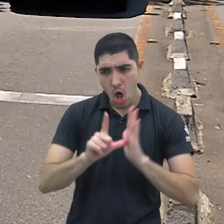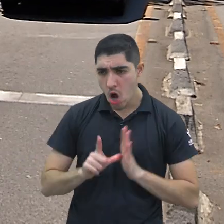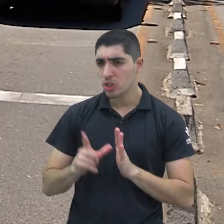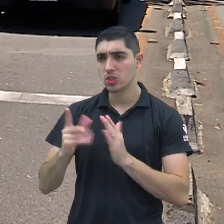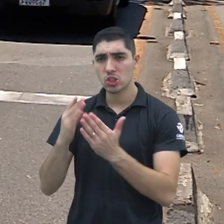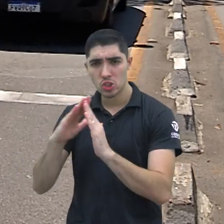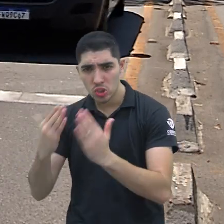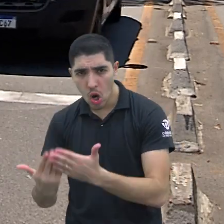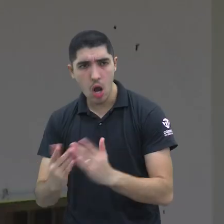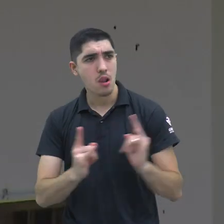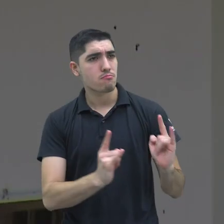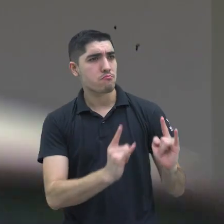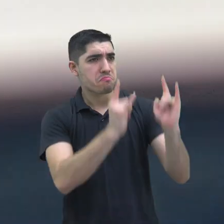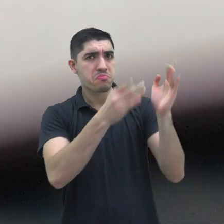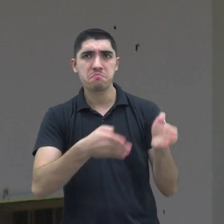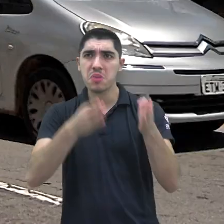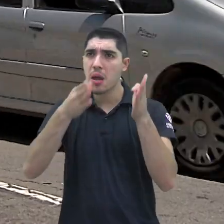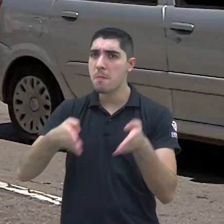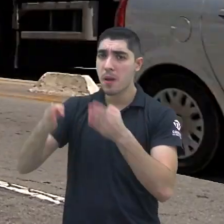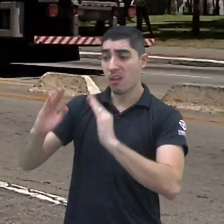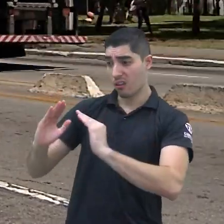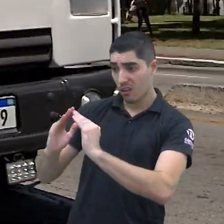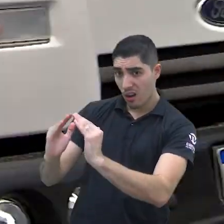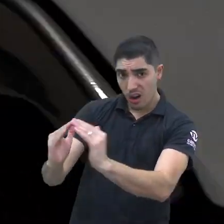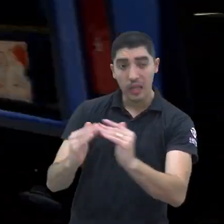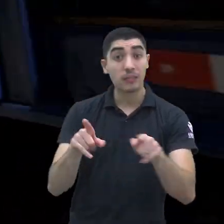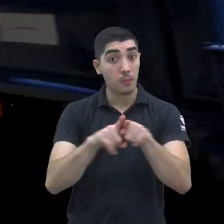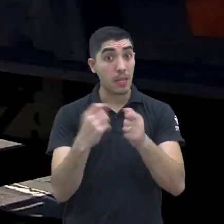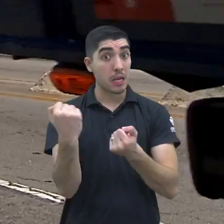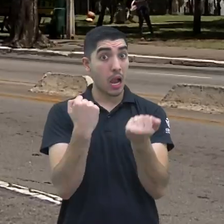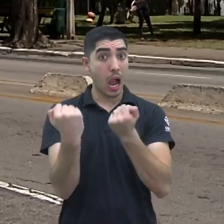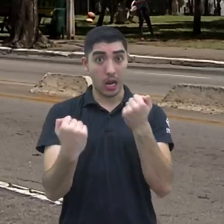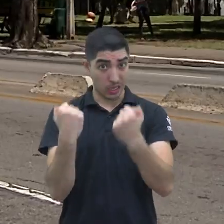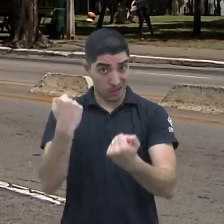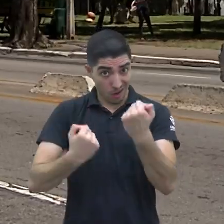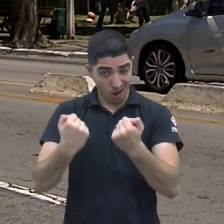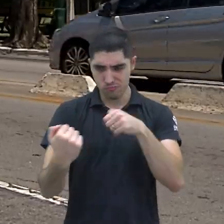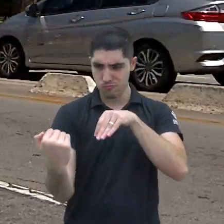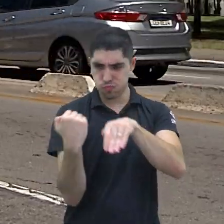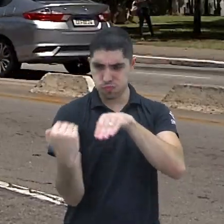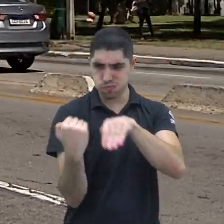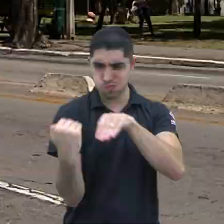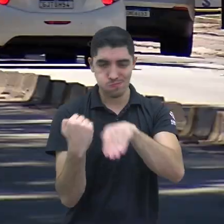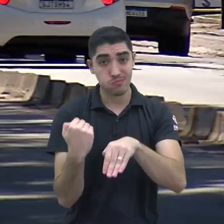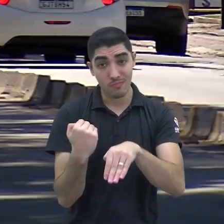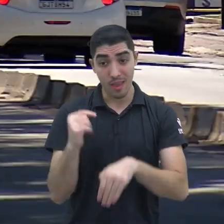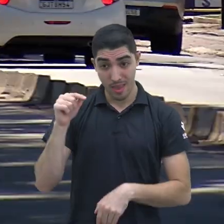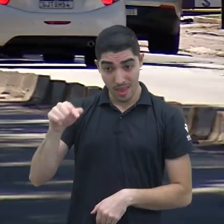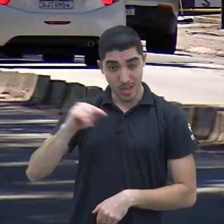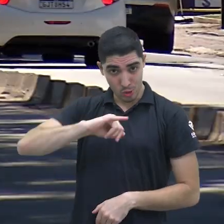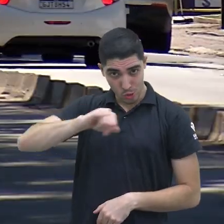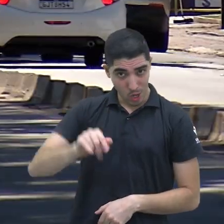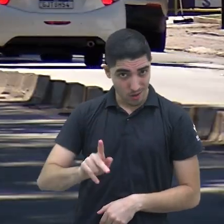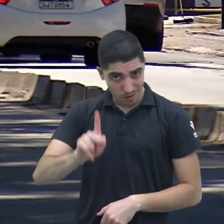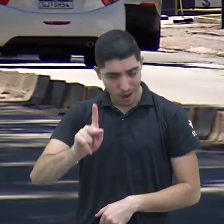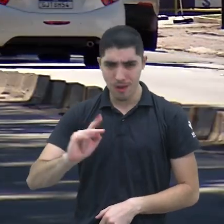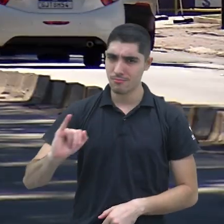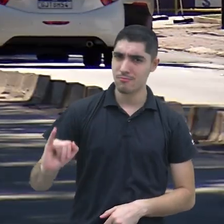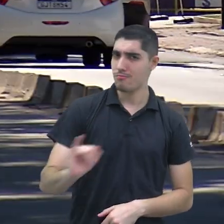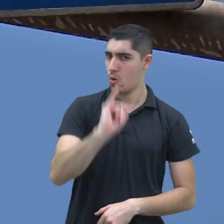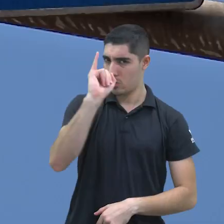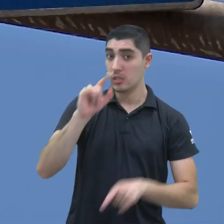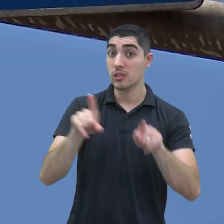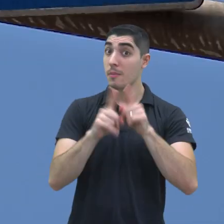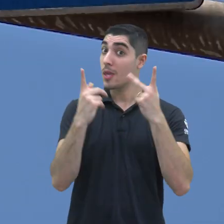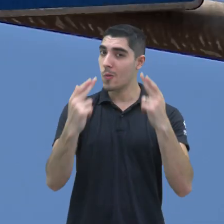extensão com muitos comércios, escola, prédios, casas e um movimento intenso de veículos. A importância da avenida para a